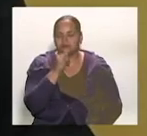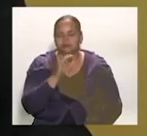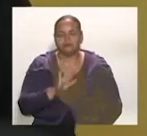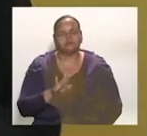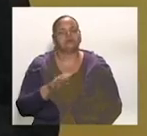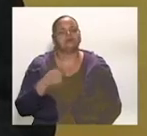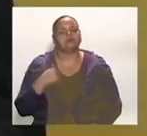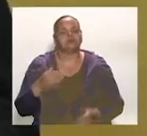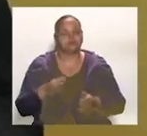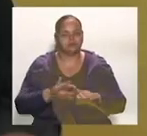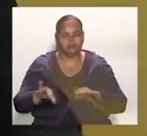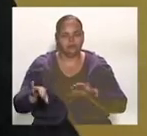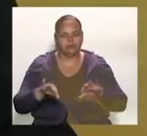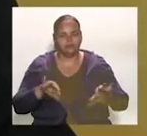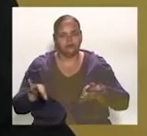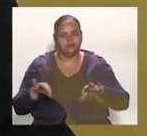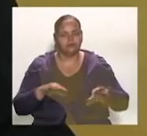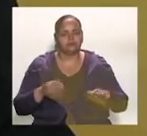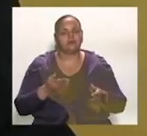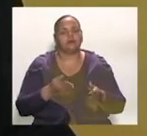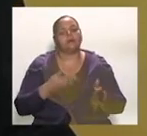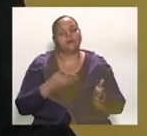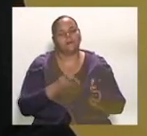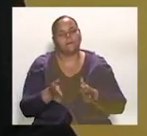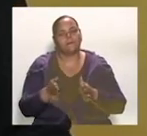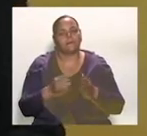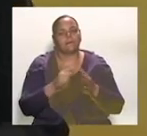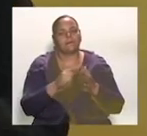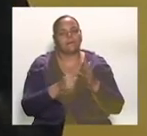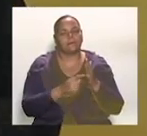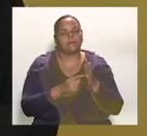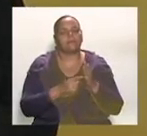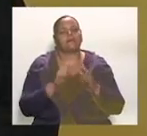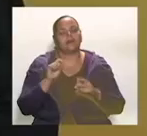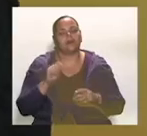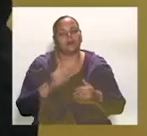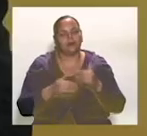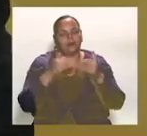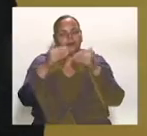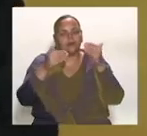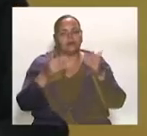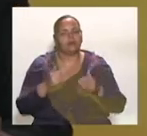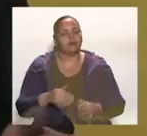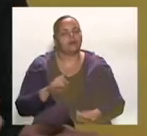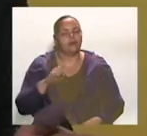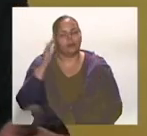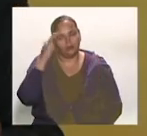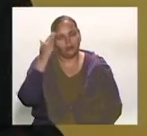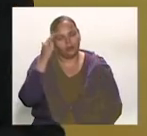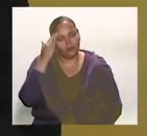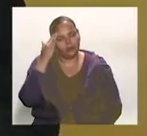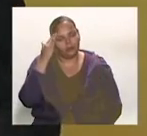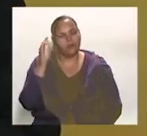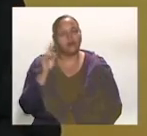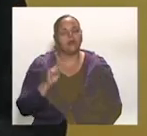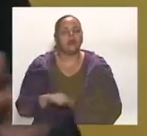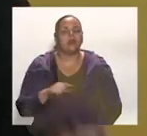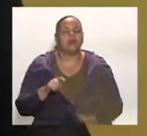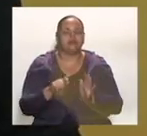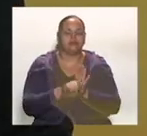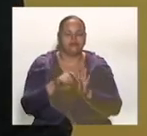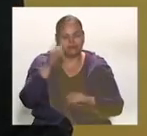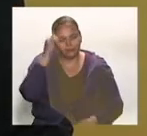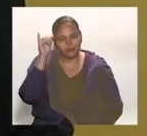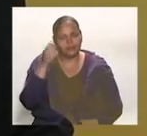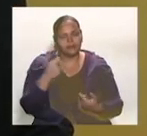Então, determinadas especialidades médicas, professor, em função da importância delas, elas acabam se separando e